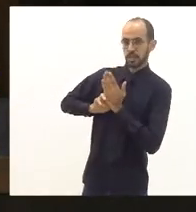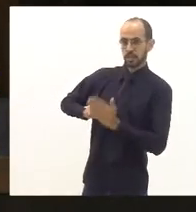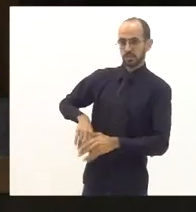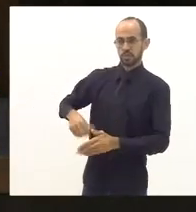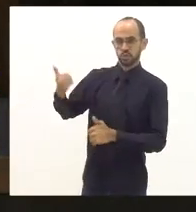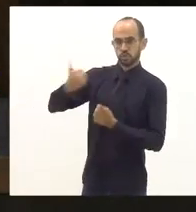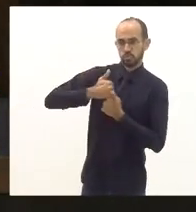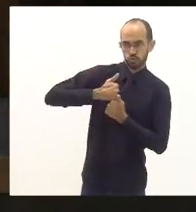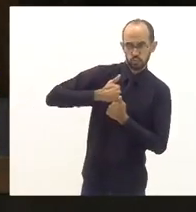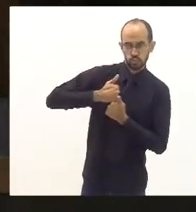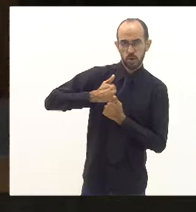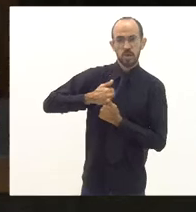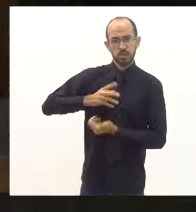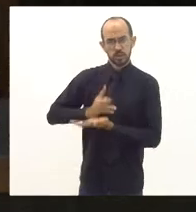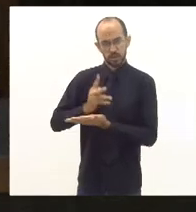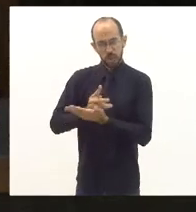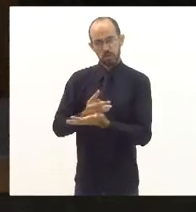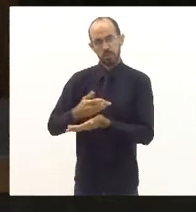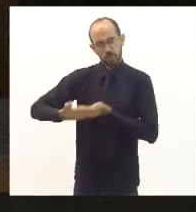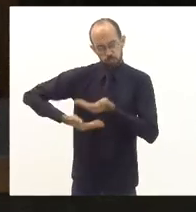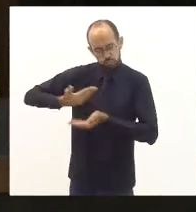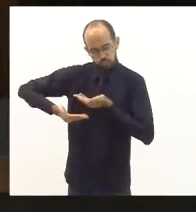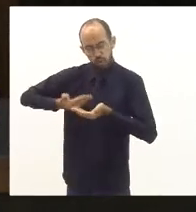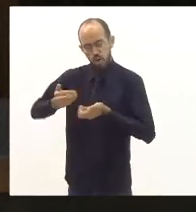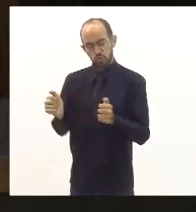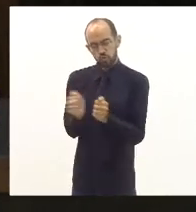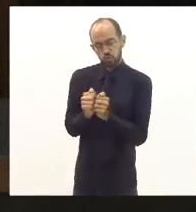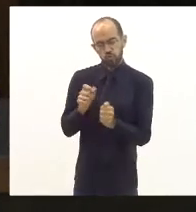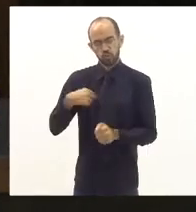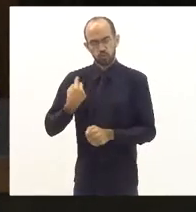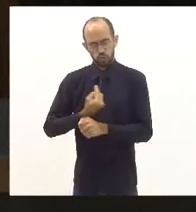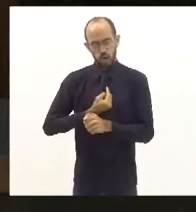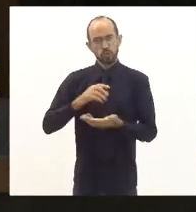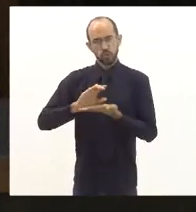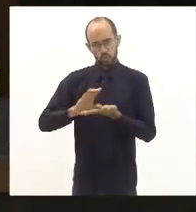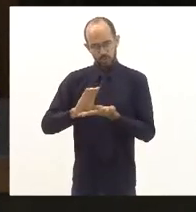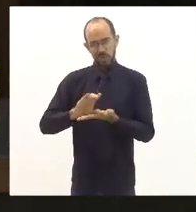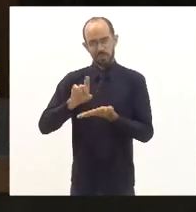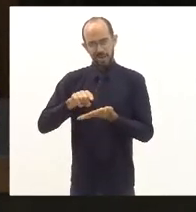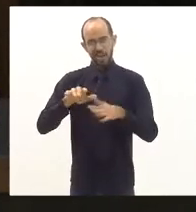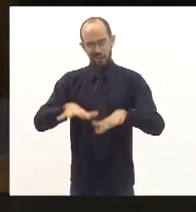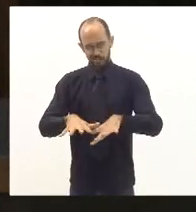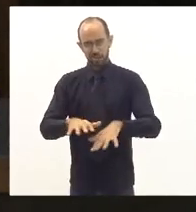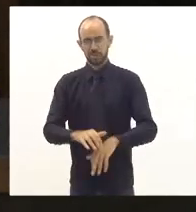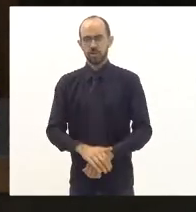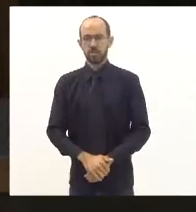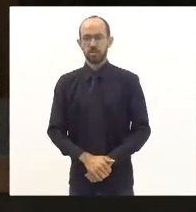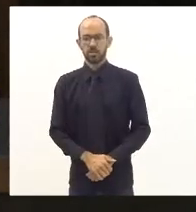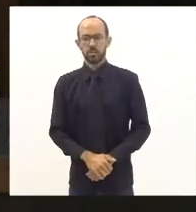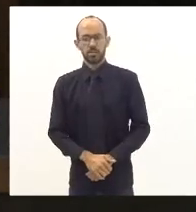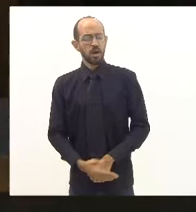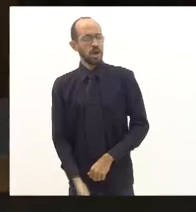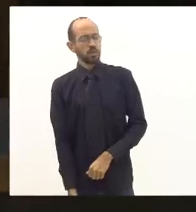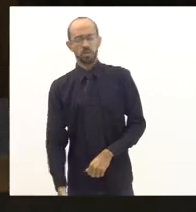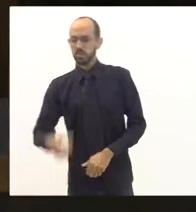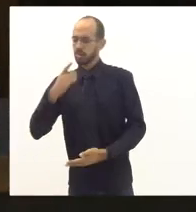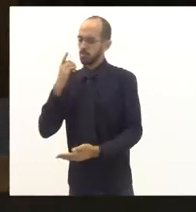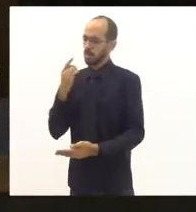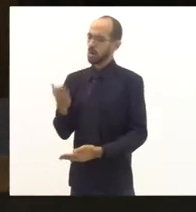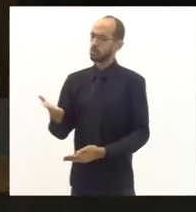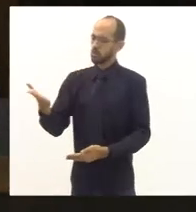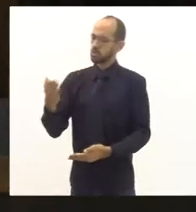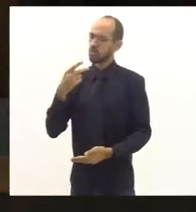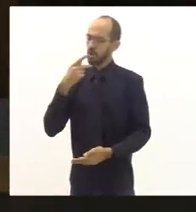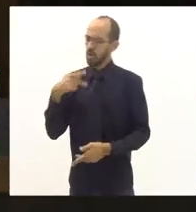sempre que falem conosco. Então, o conselho é muito para isso. O senhor já colocou, deputado,